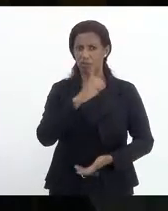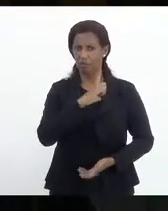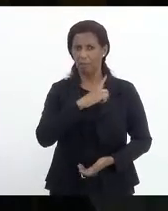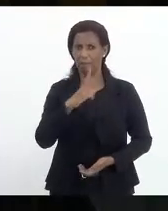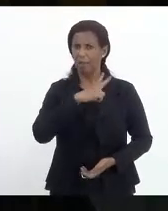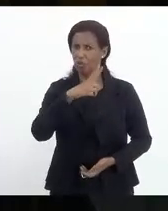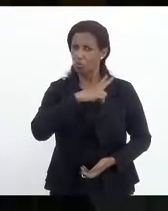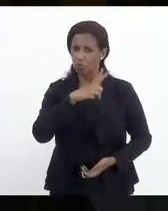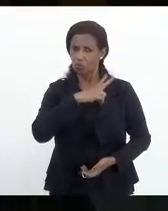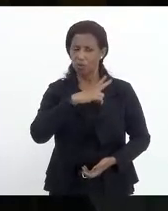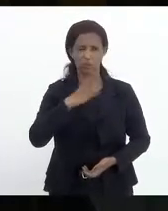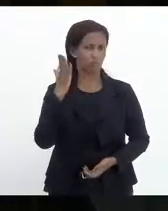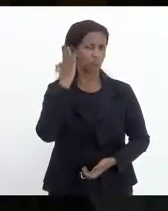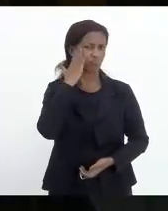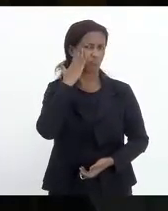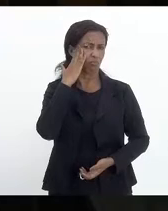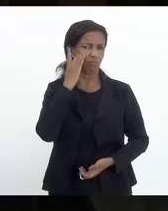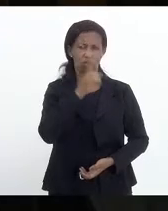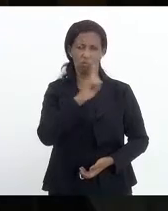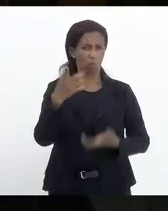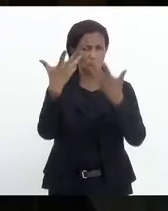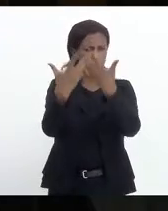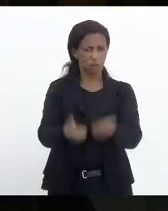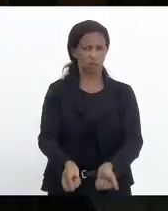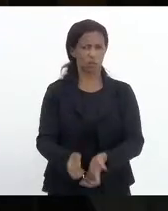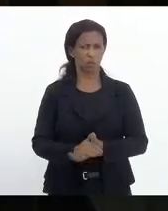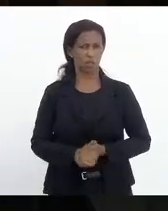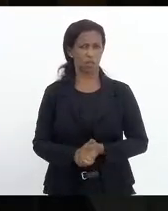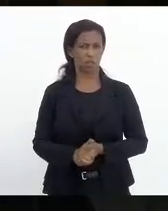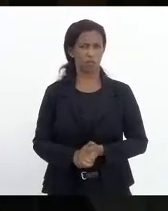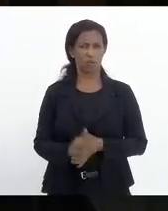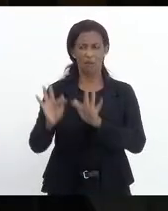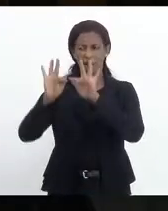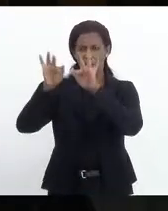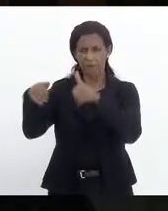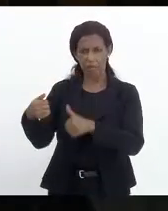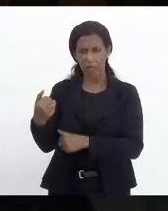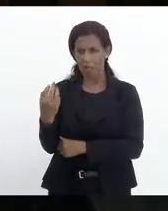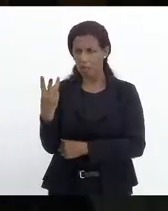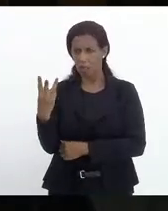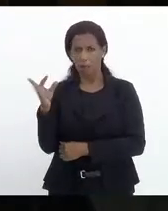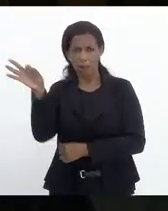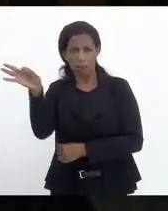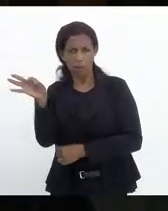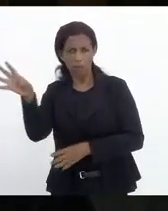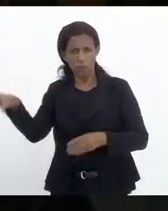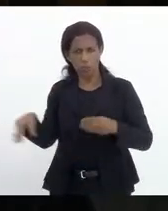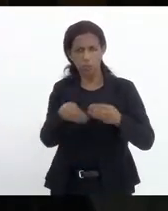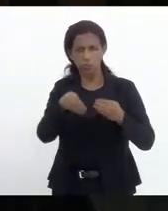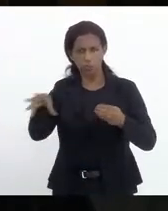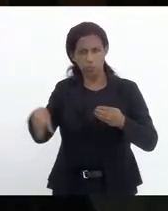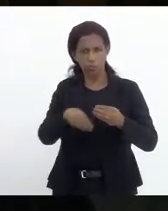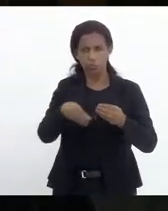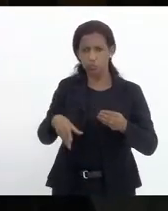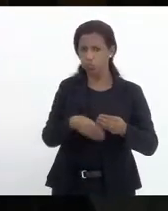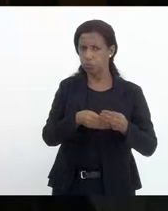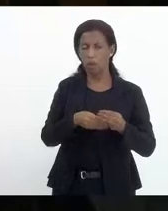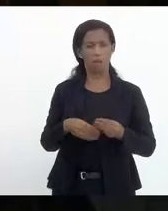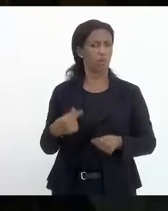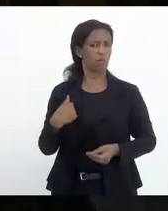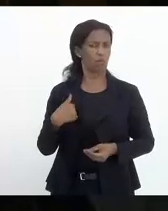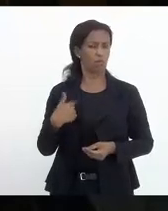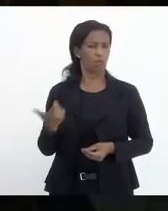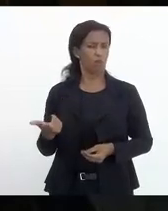particularmente não acato fim de triênio para quem está usufruindo do